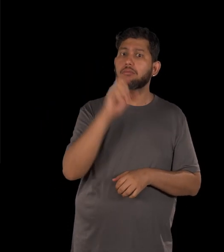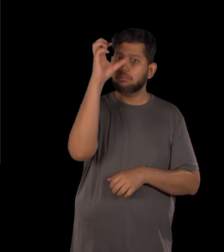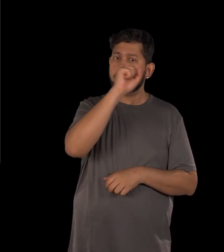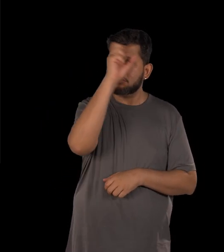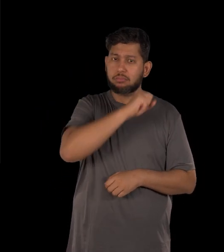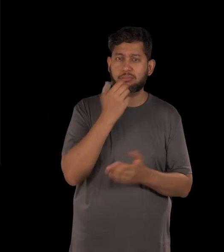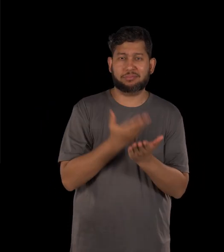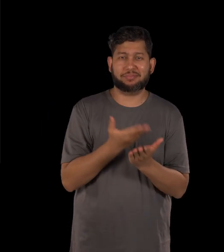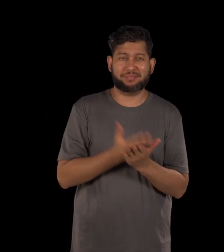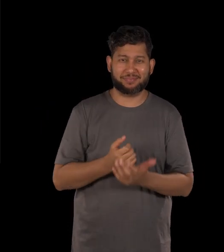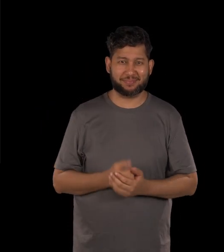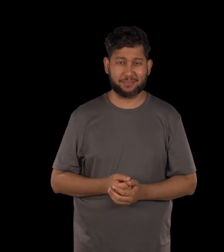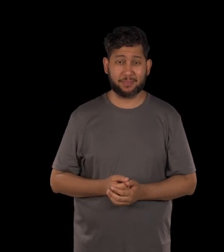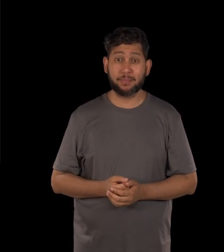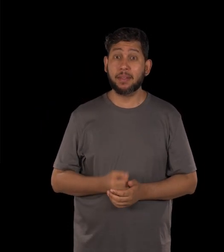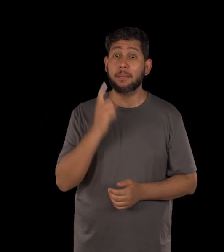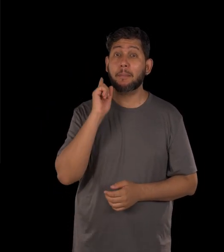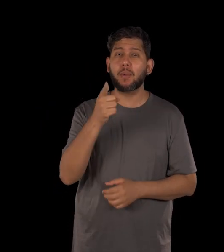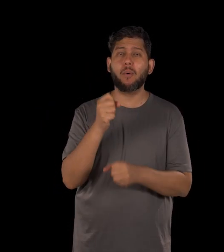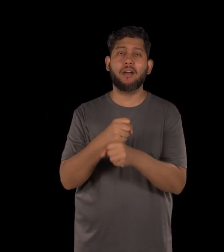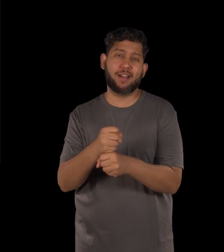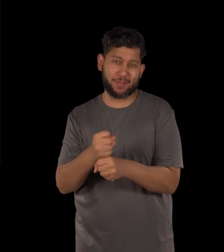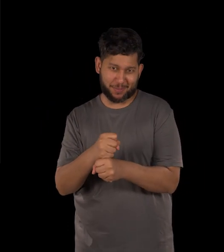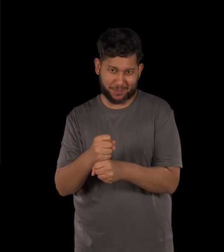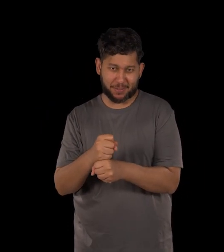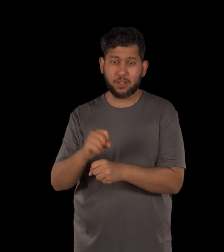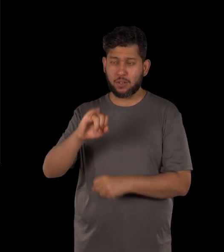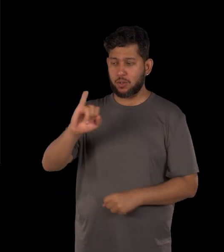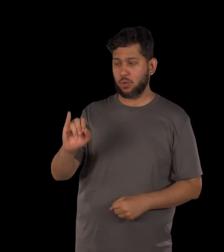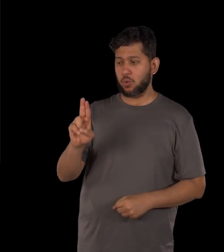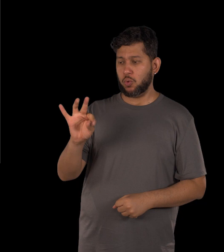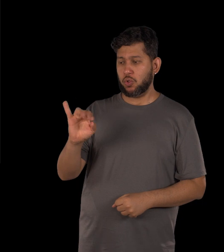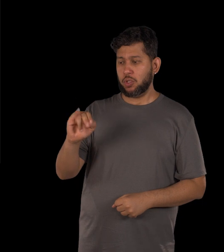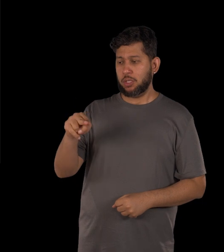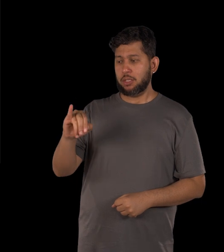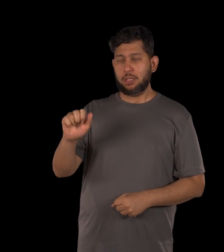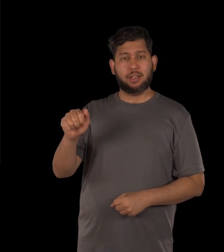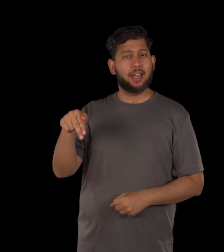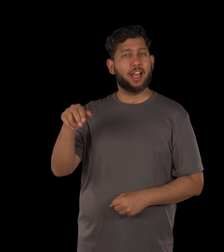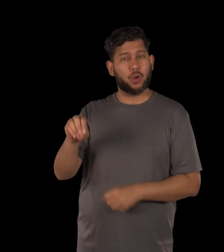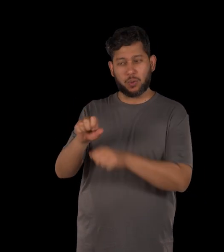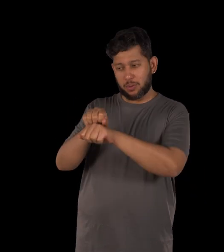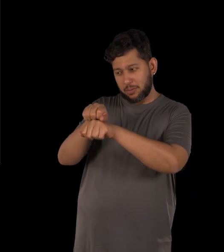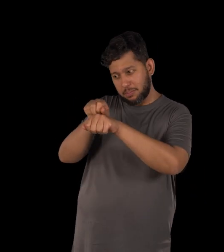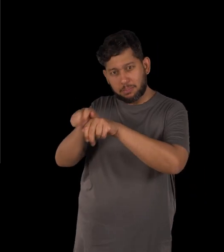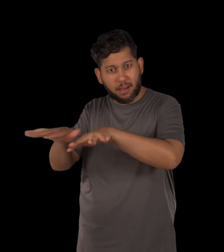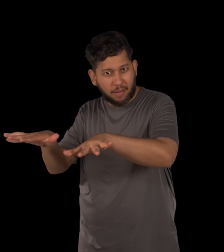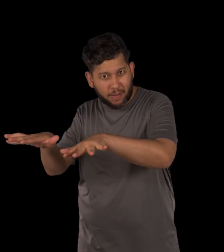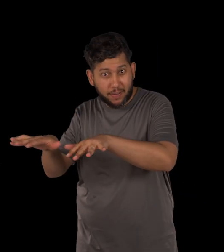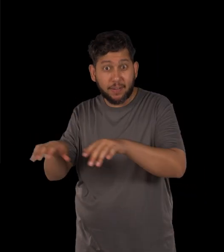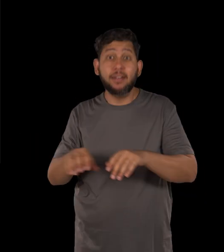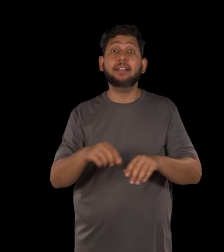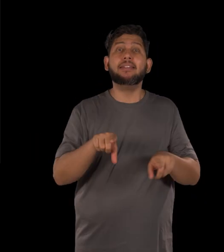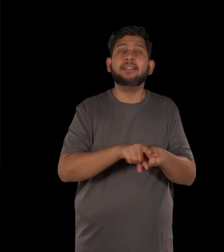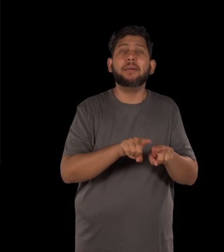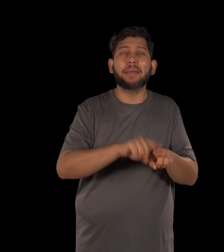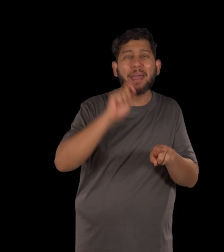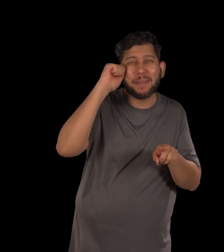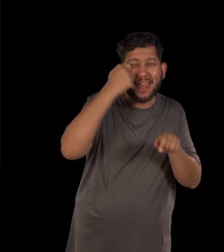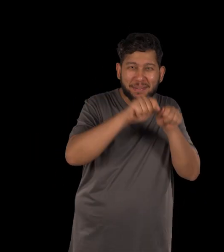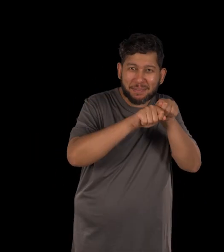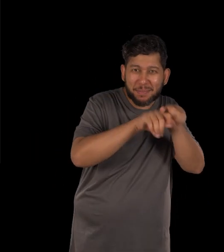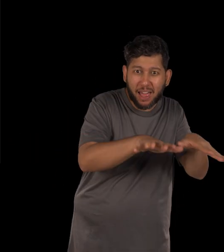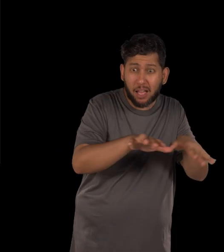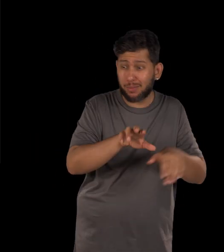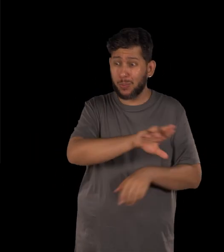de medicina. Com a diferença de quase um milênio, a praga de Justiniano e a peste negra, as grandes pandemias